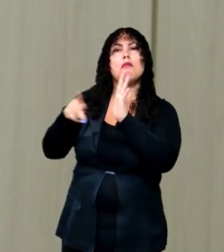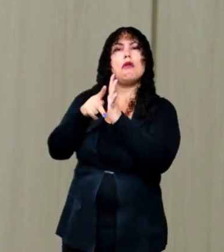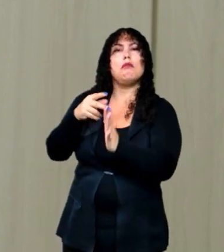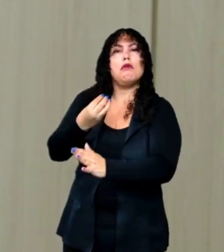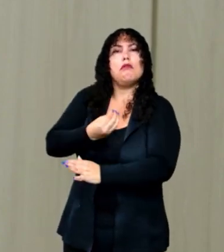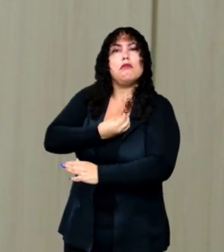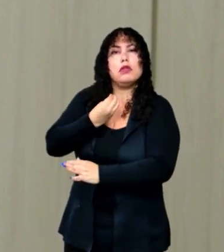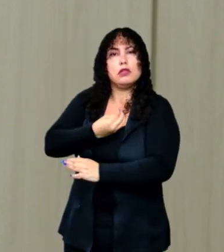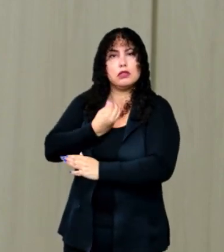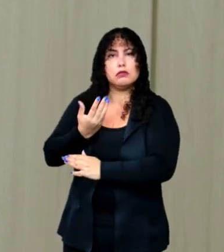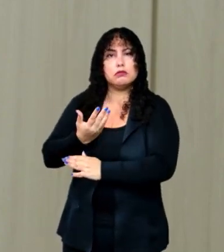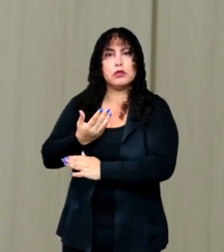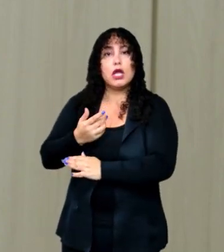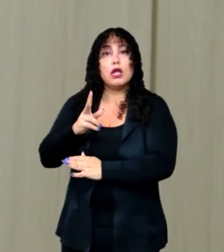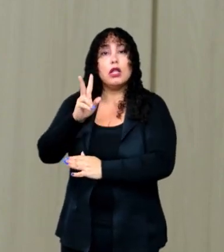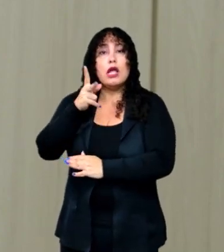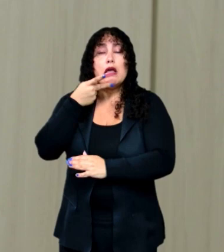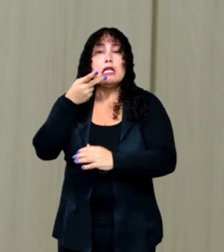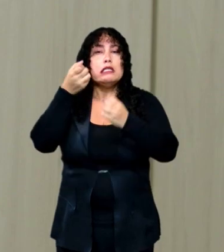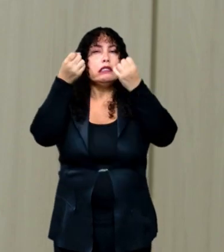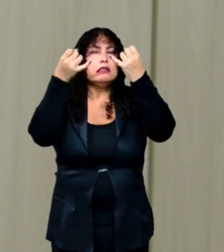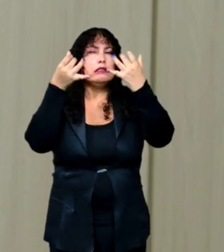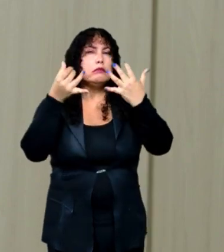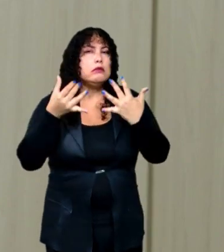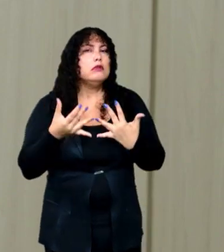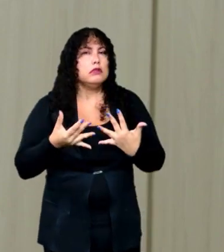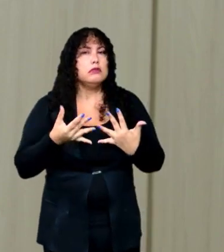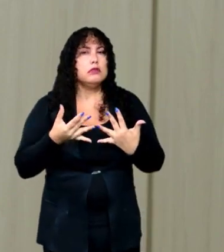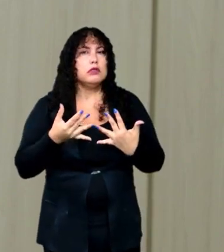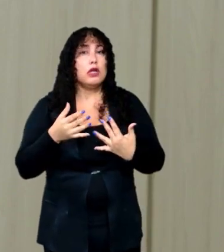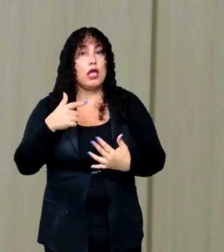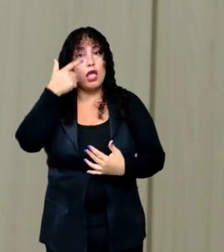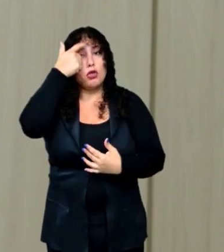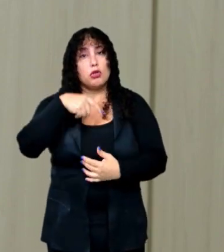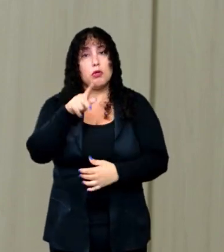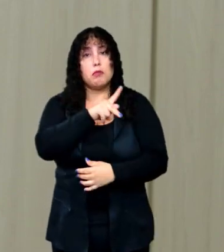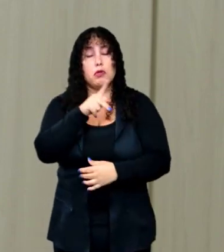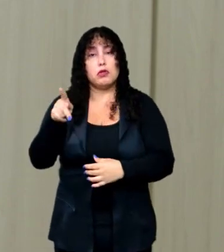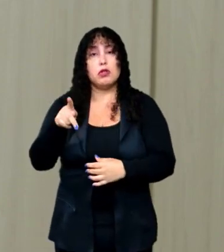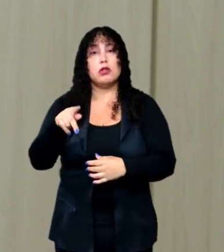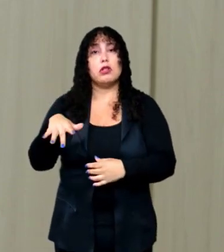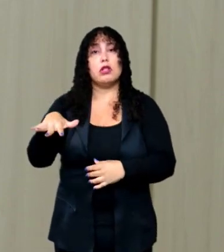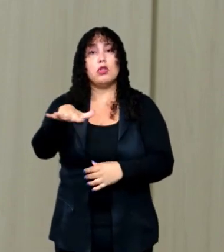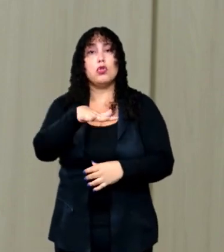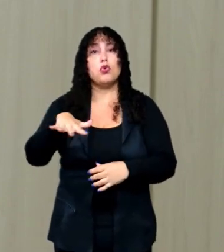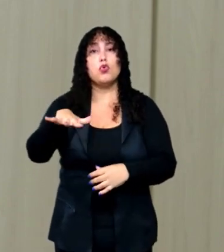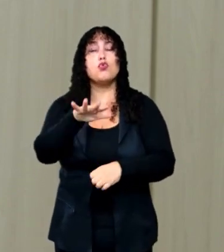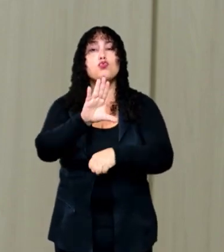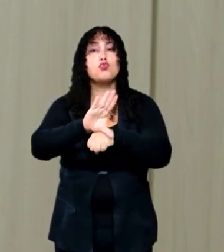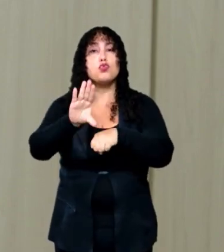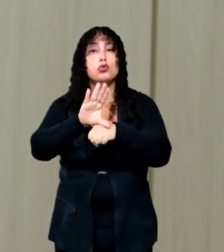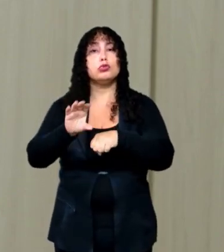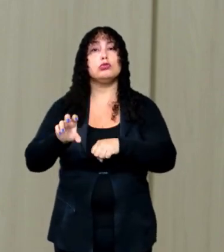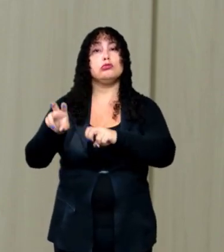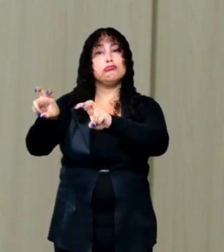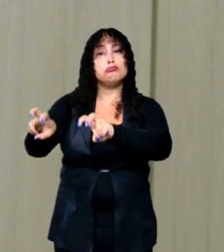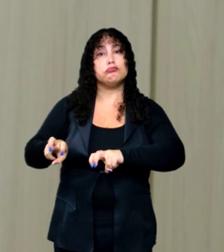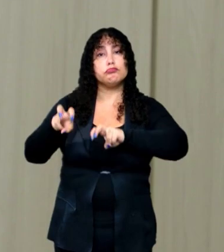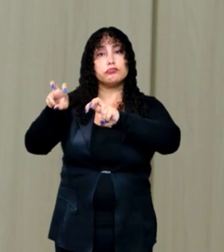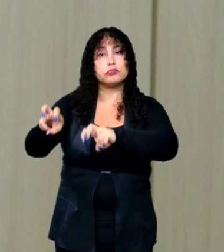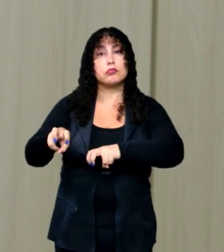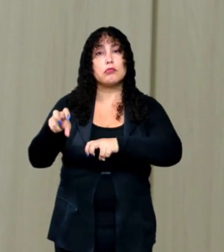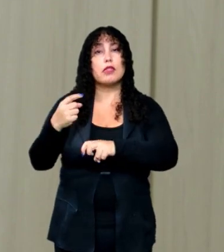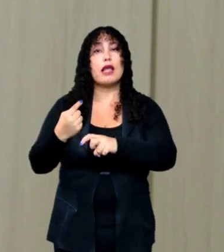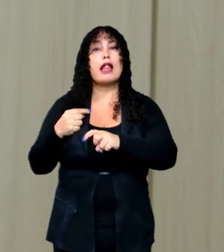né? Então, assim, quando a gente fala no... Eu sou professora do curso de agroecologia, eu sou apaixonada pelo curso, porque